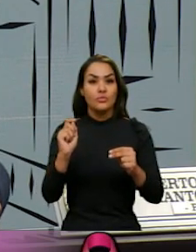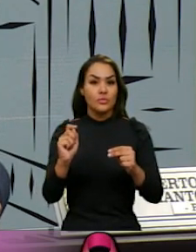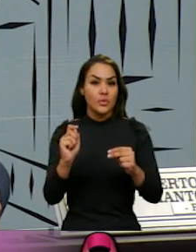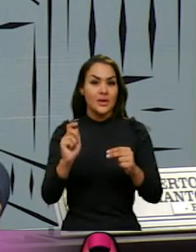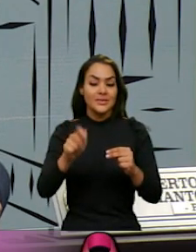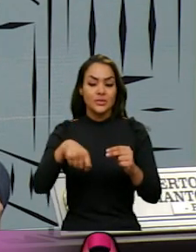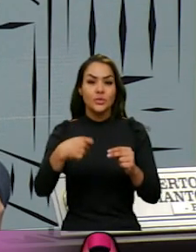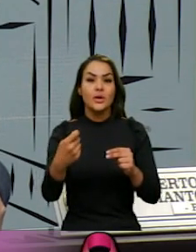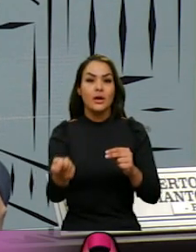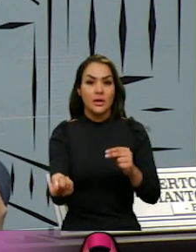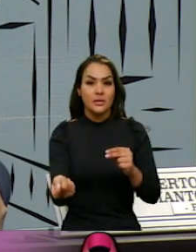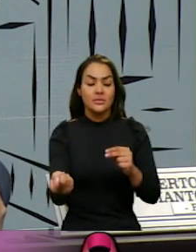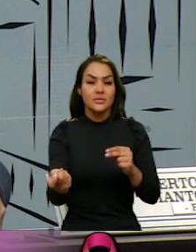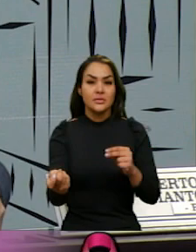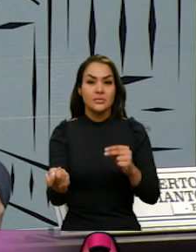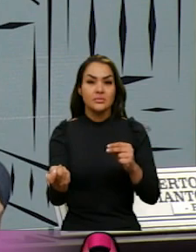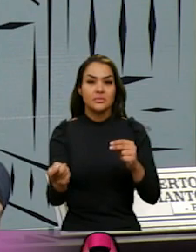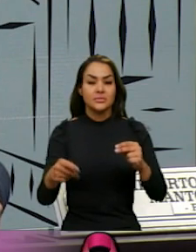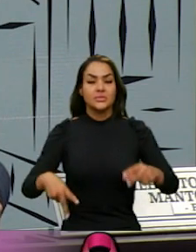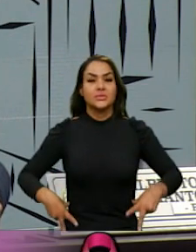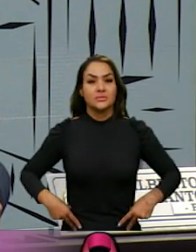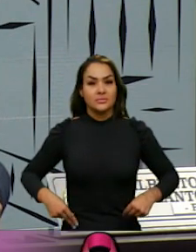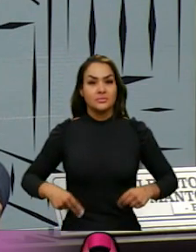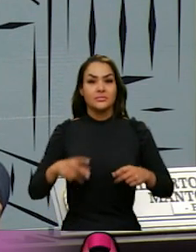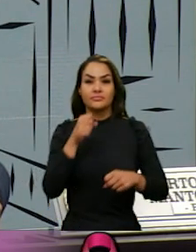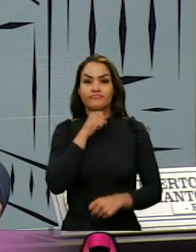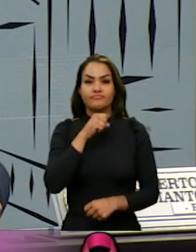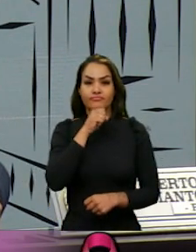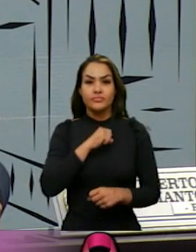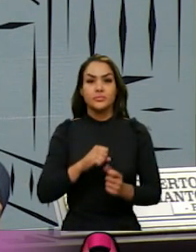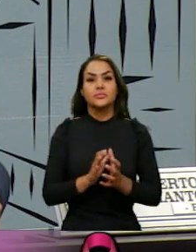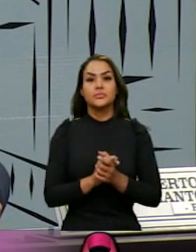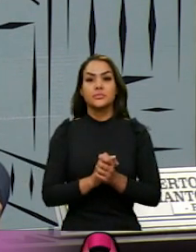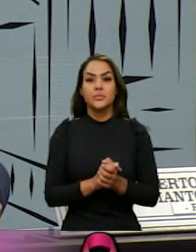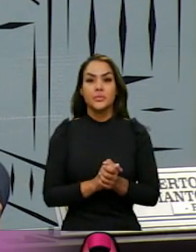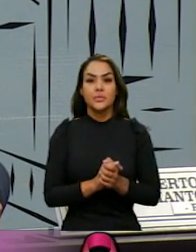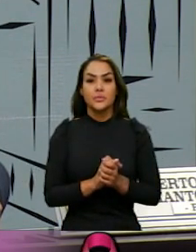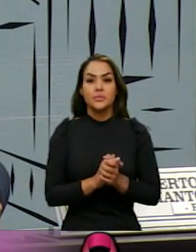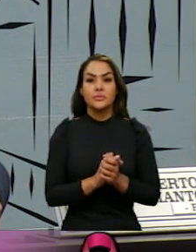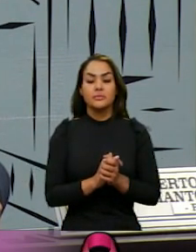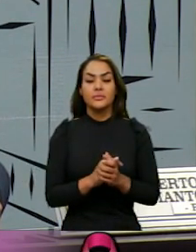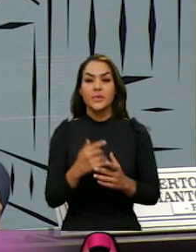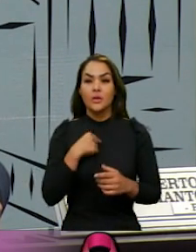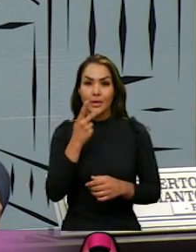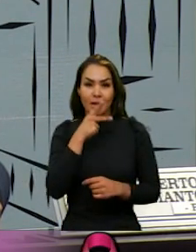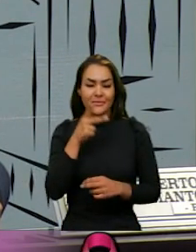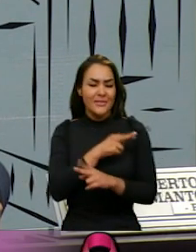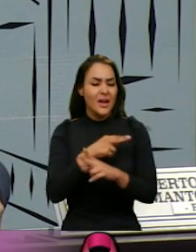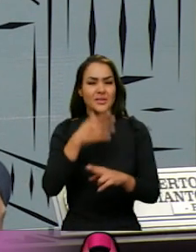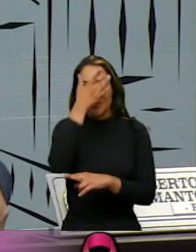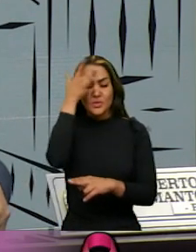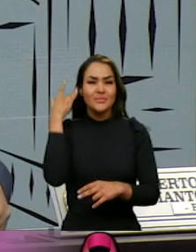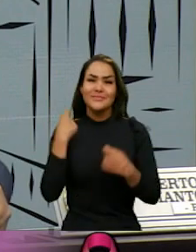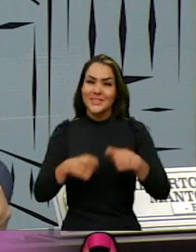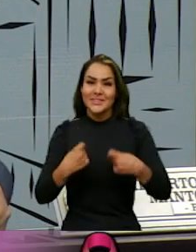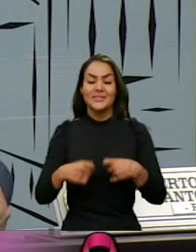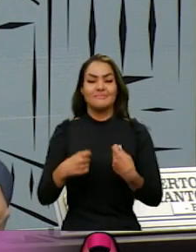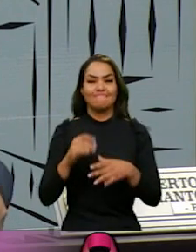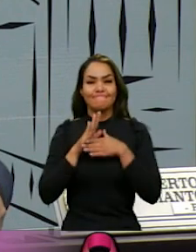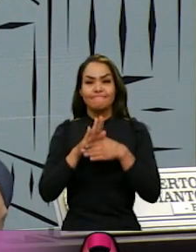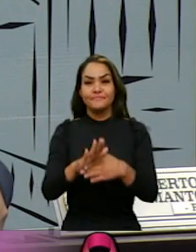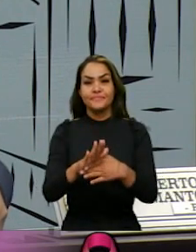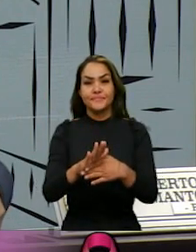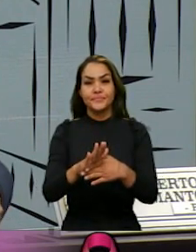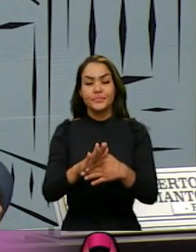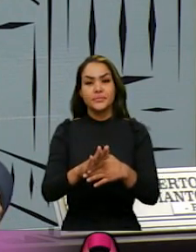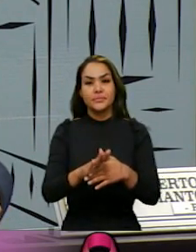por essa questão das fraldas, né, que, como eu falei aqui, tantas pessoas que necessitam, precisa, e